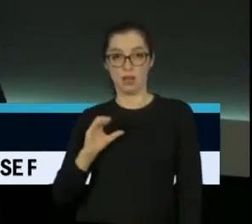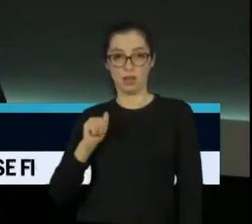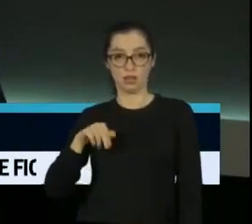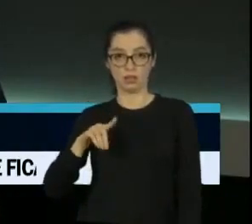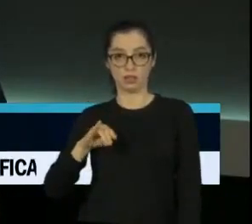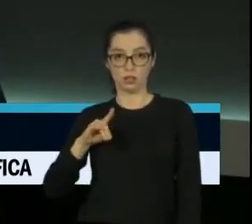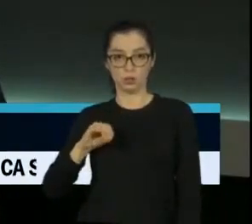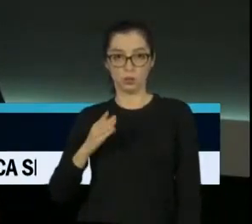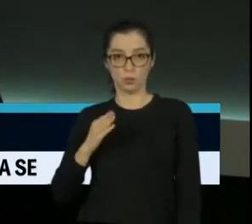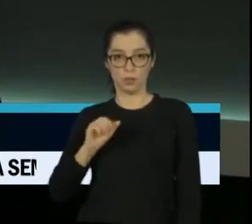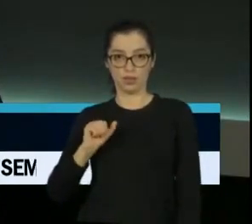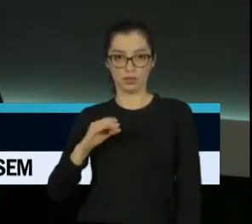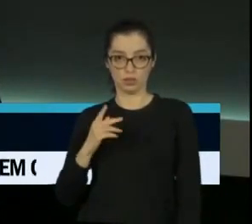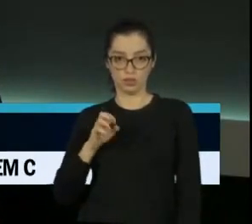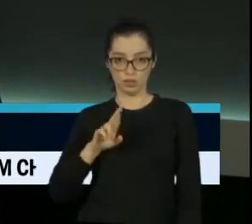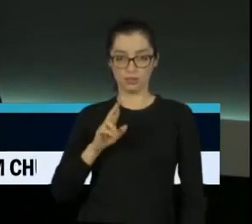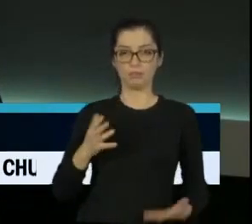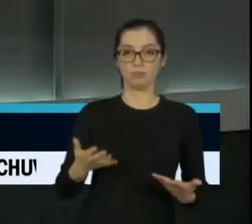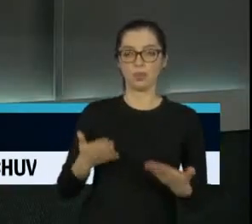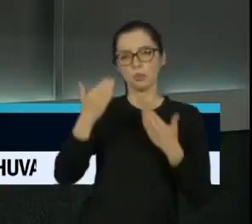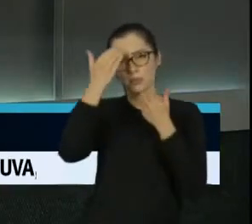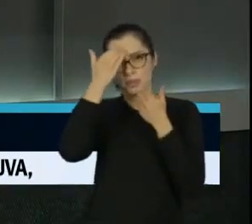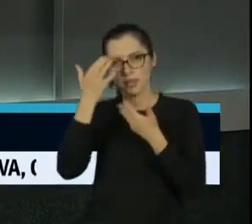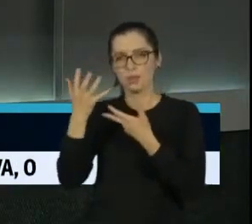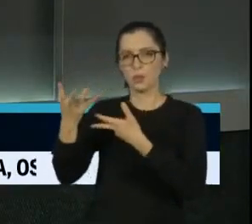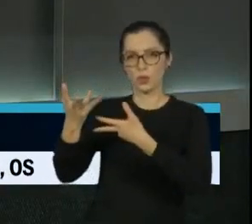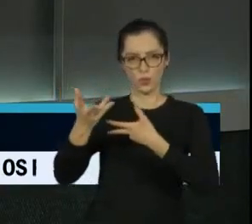muito obrigada por ter aceitado o nosso convite.